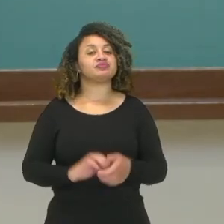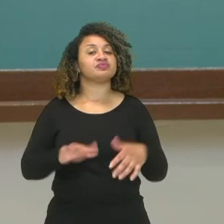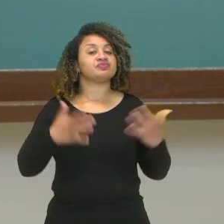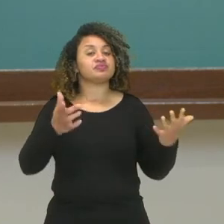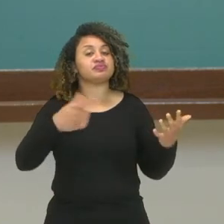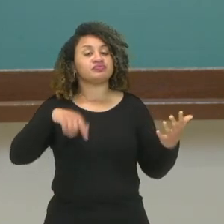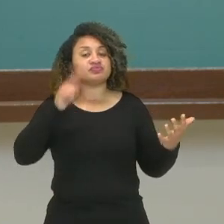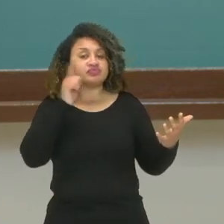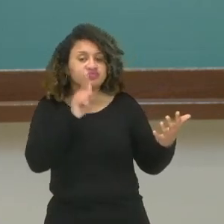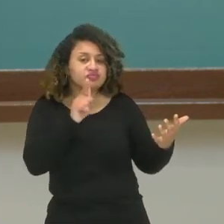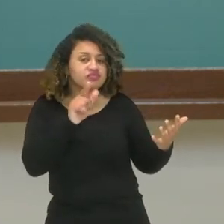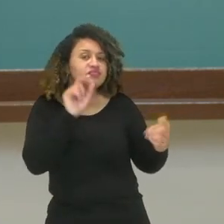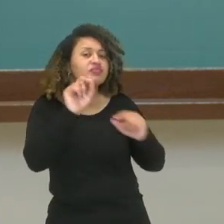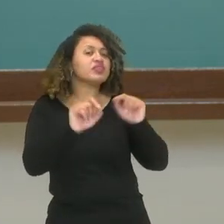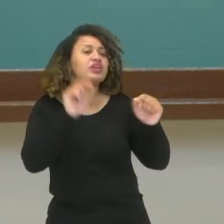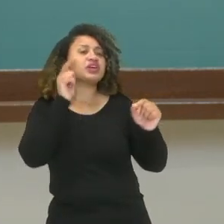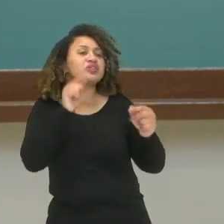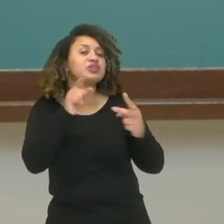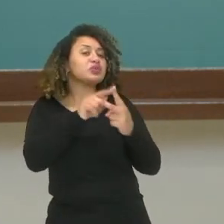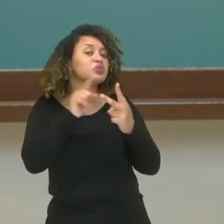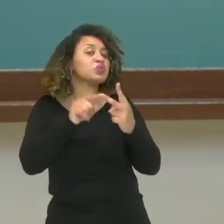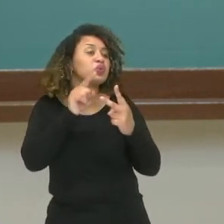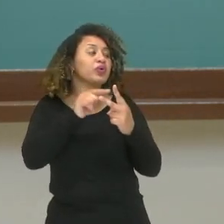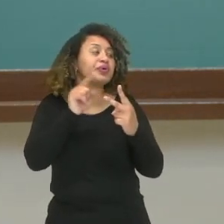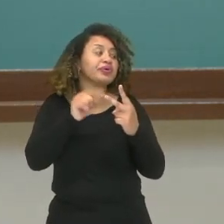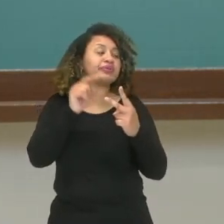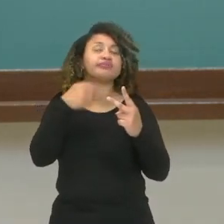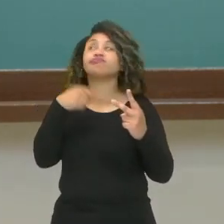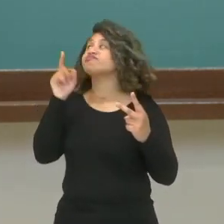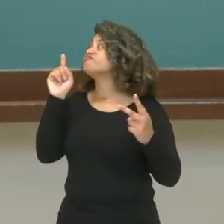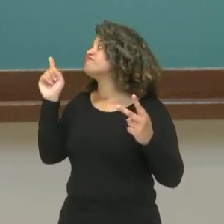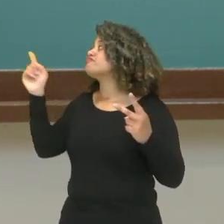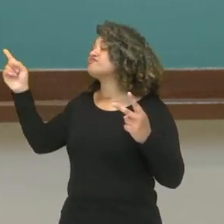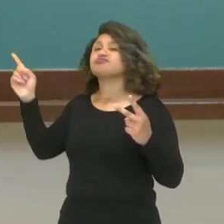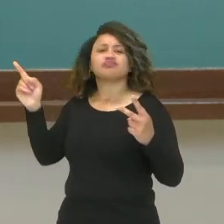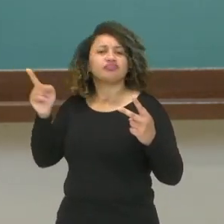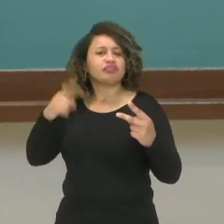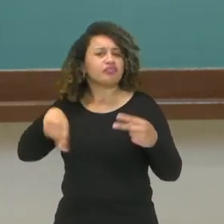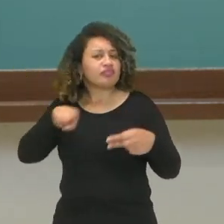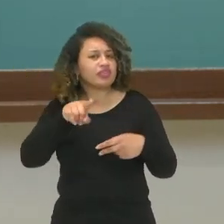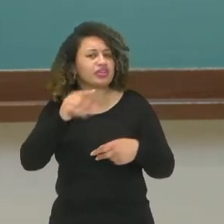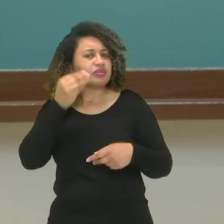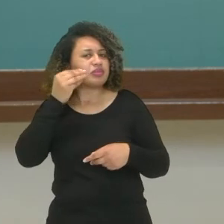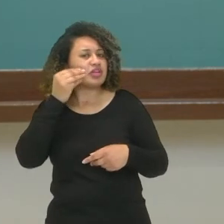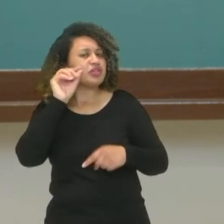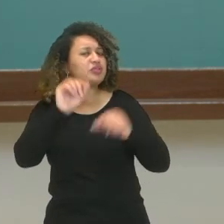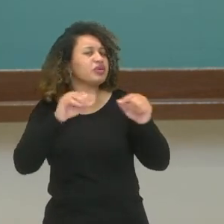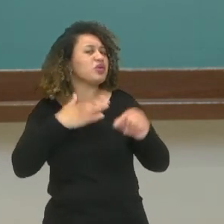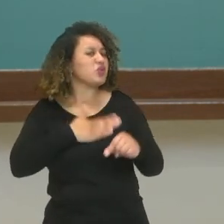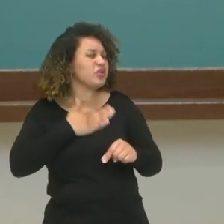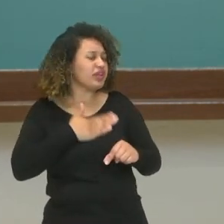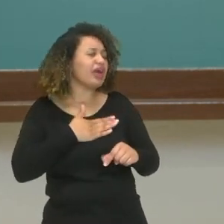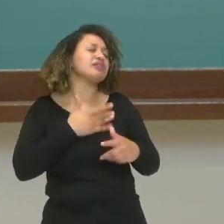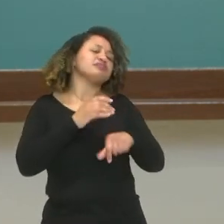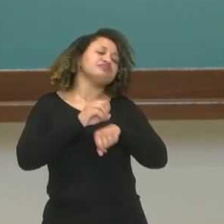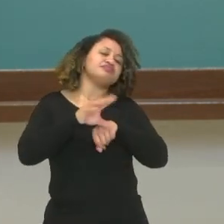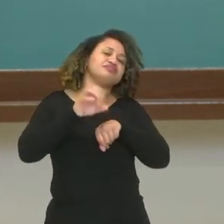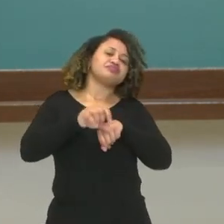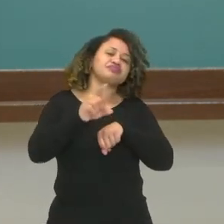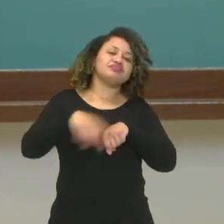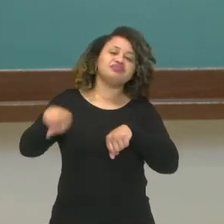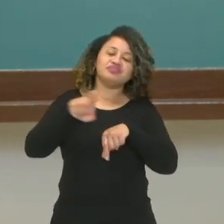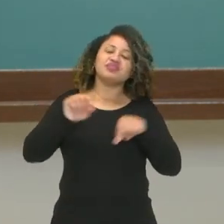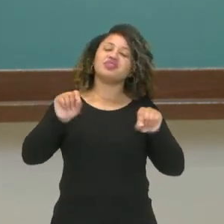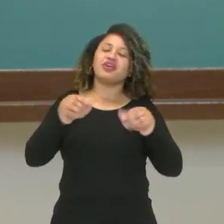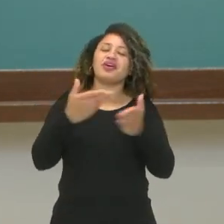Conseguiram? Quem conseguiu fazer os dois? E aí? Gostaram? Então fica uma dica para vocês